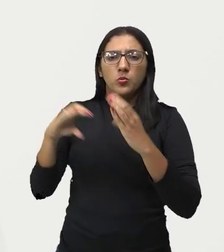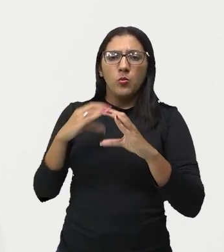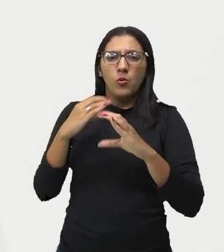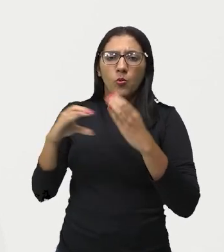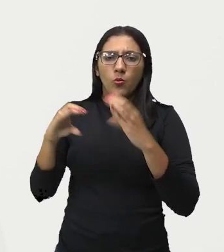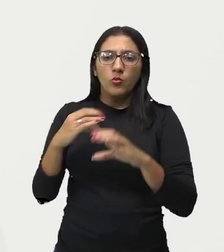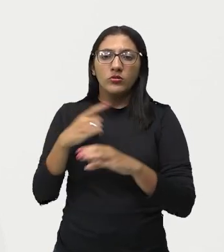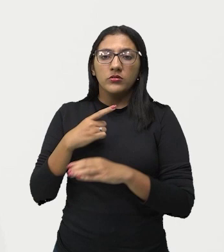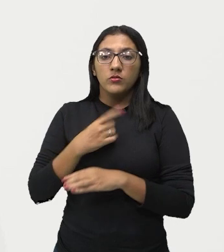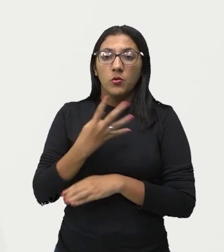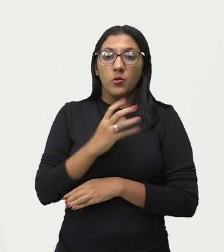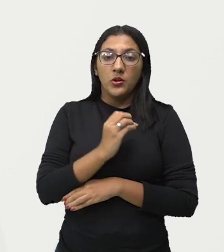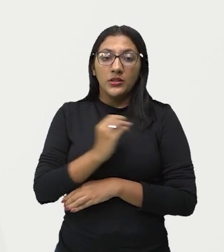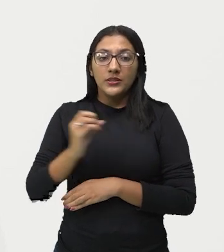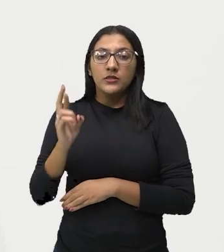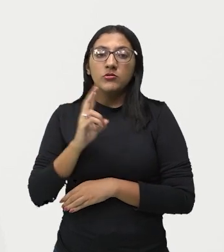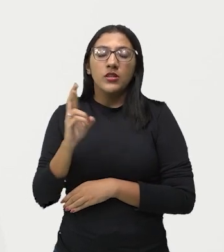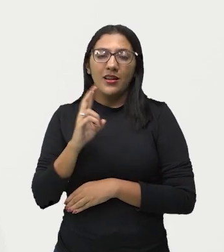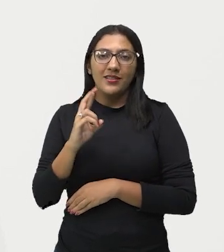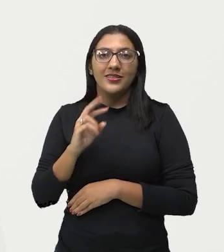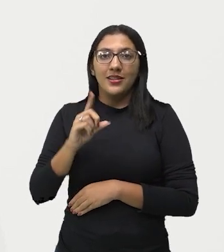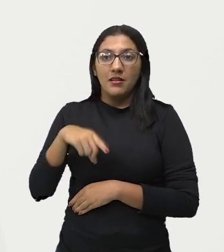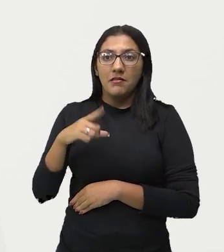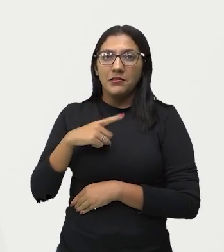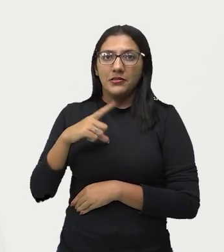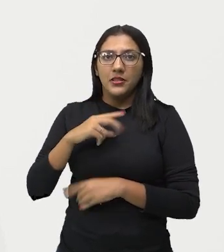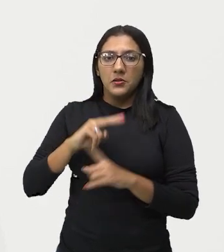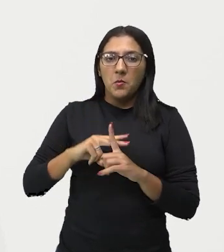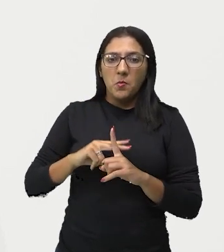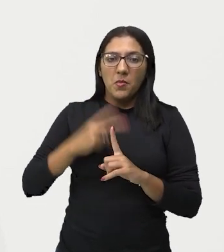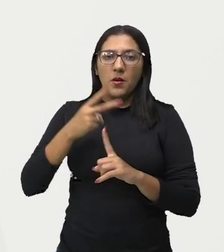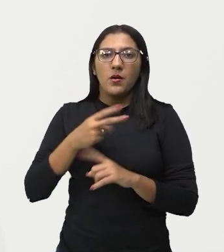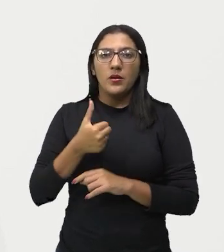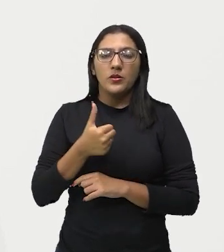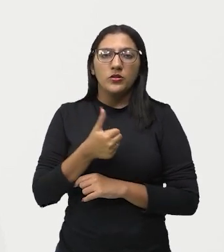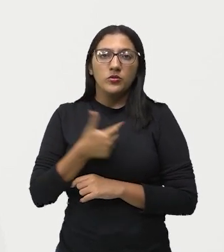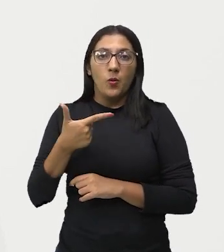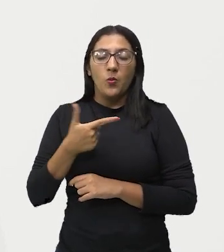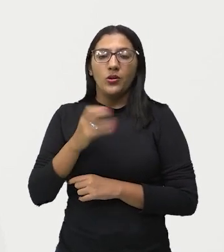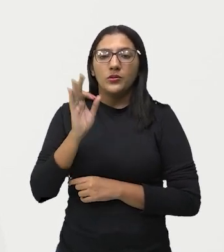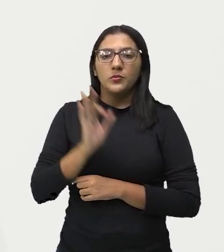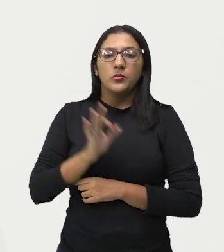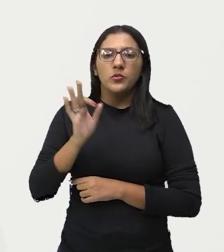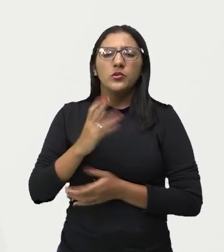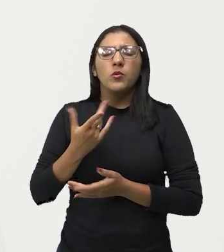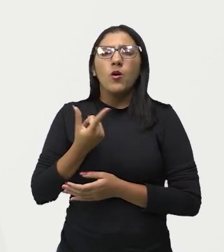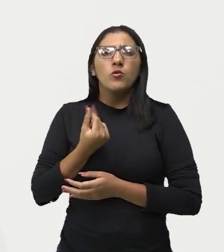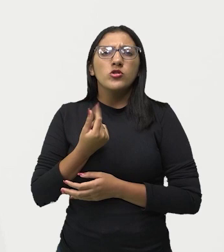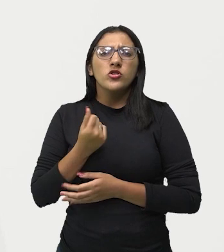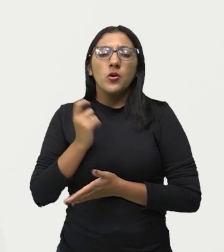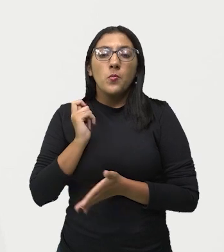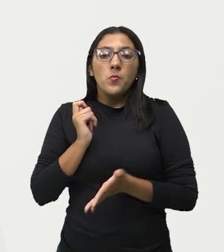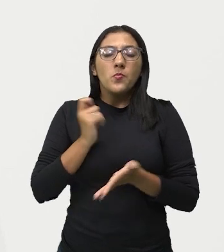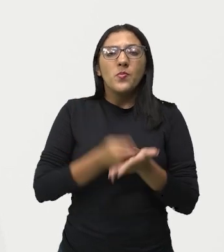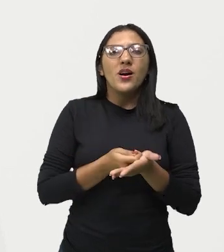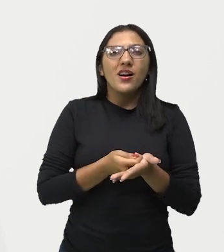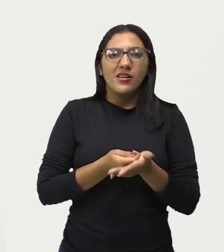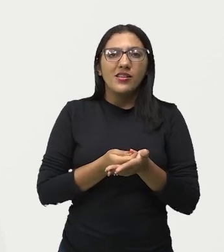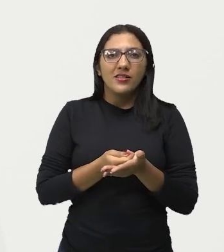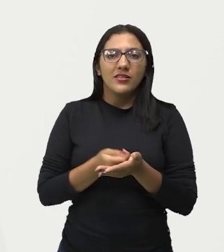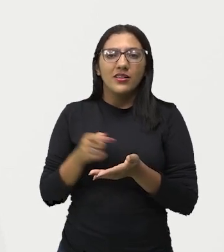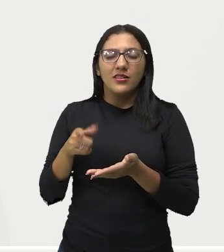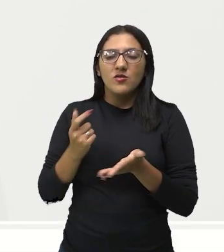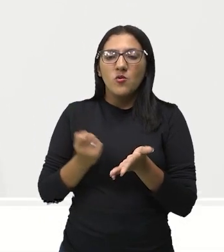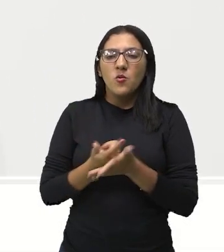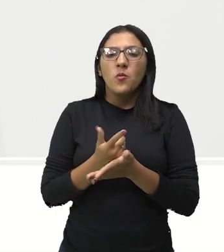um acréscimo de 12%. Acréscimo. Quanto o cliente que decidir comprar o equipamento pagará? Bom, pessoal,